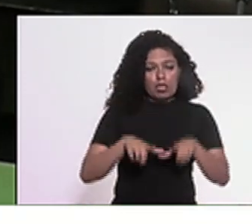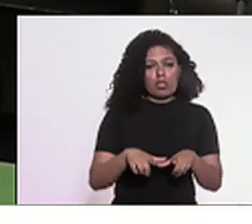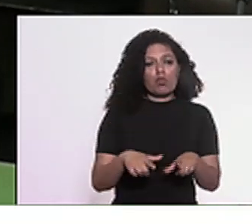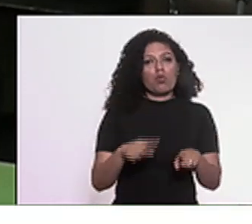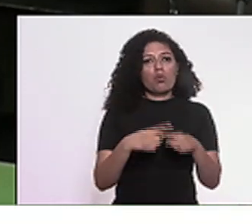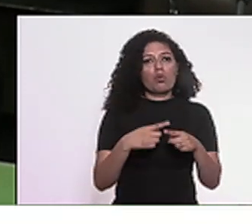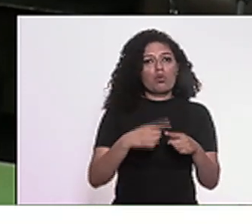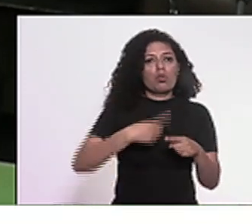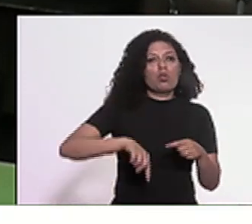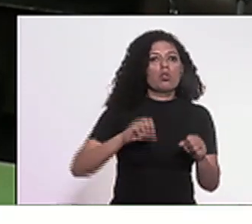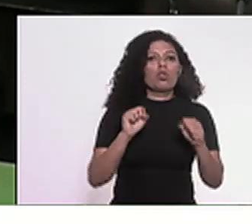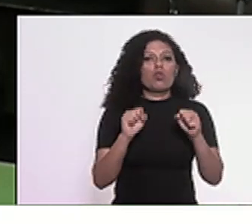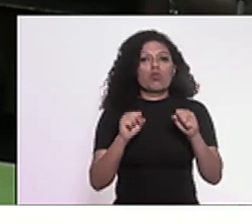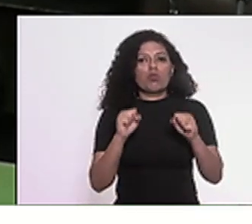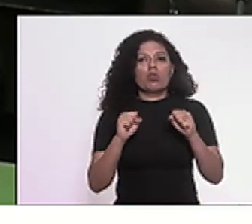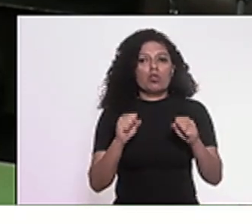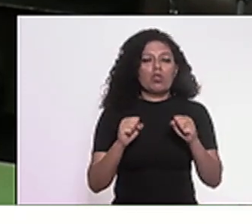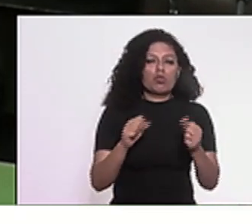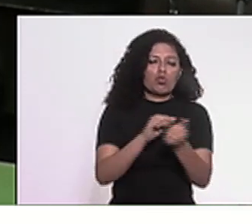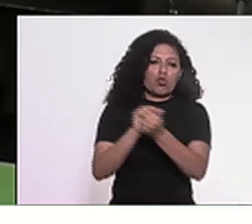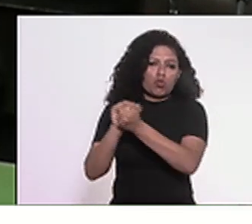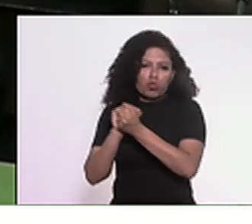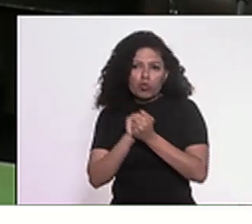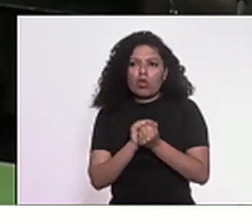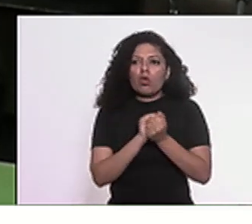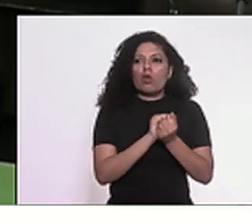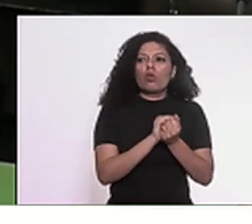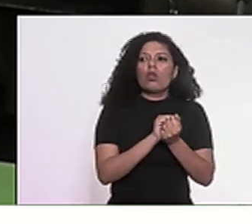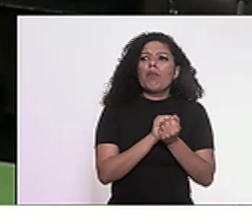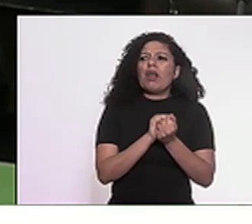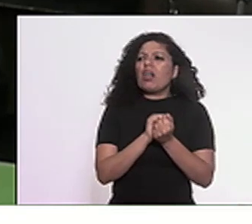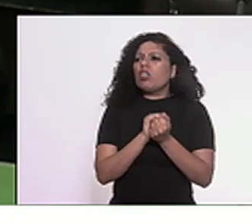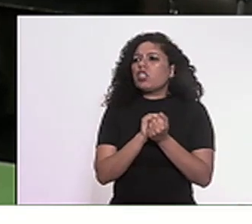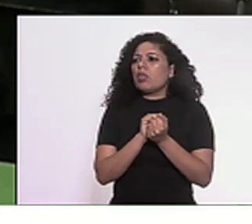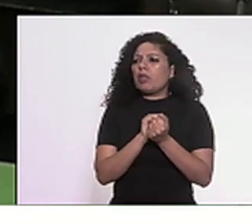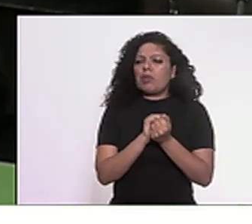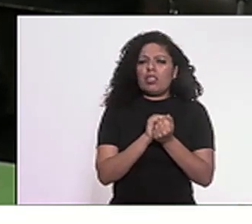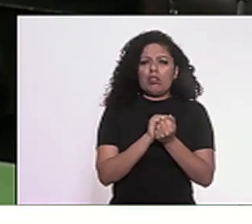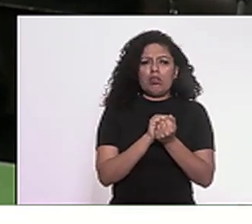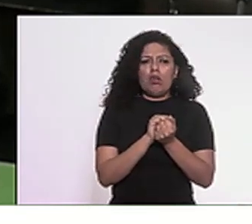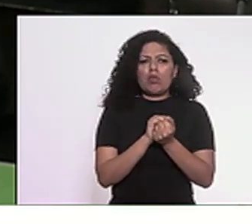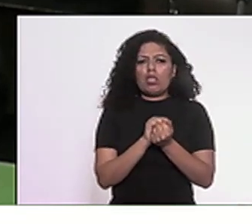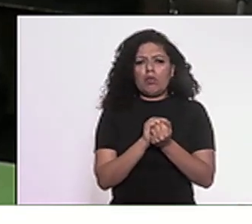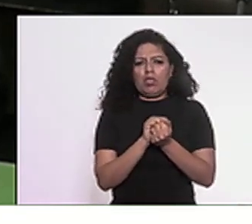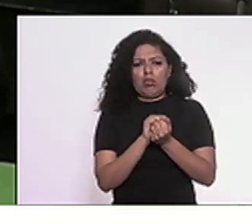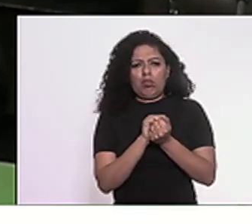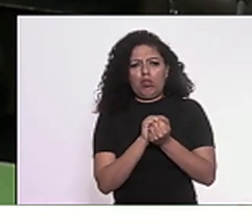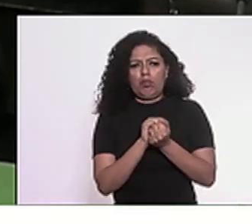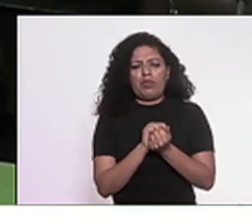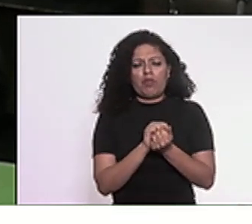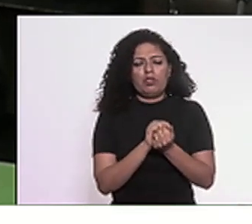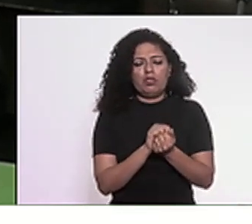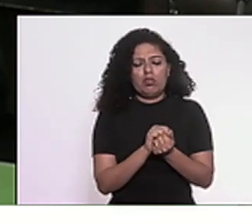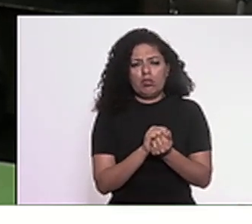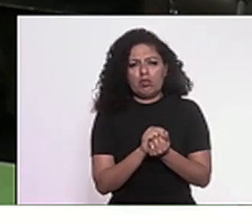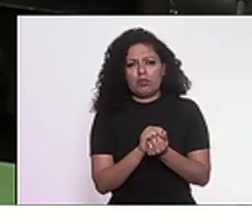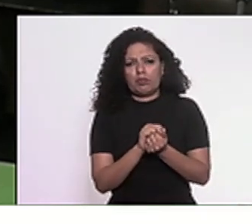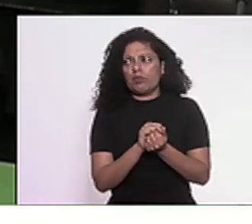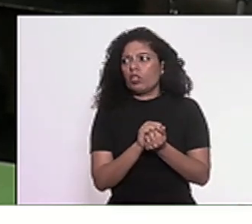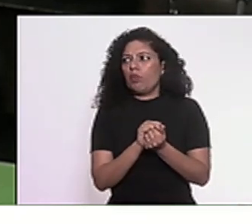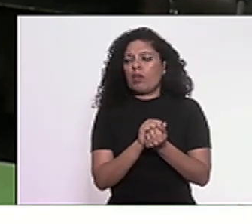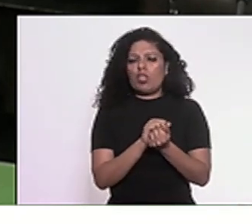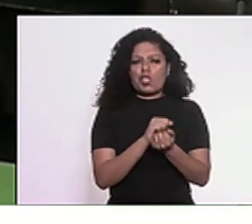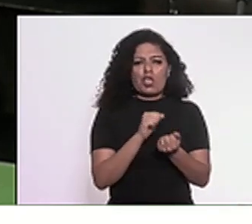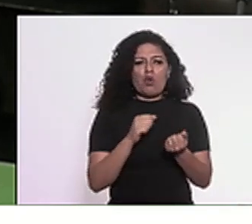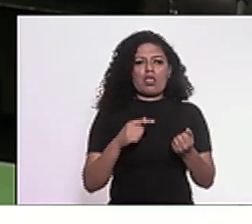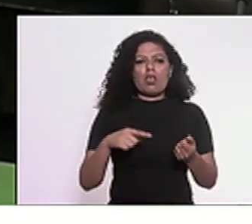possa, como o serviço disponibilizado pela Alerj não será um serviço 24 horas e não terá um